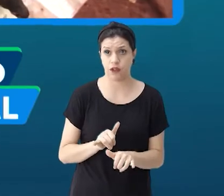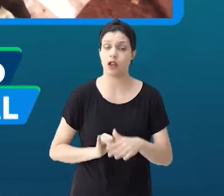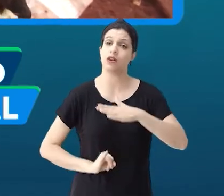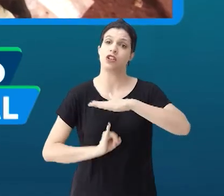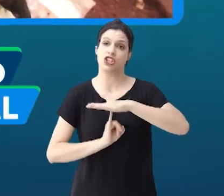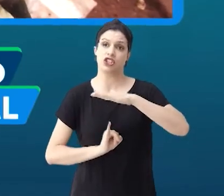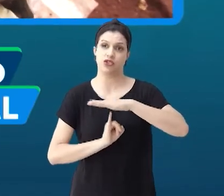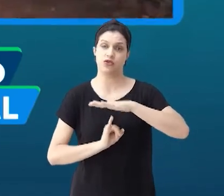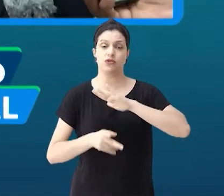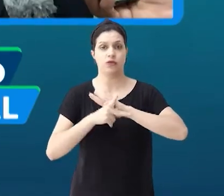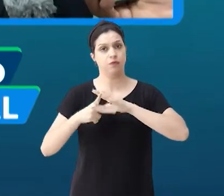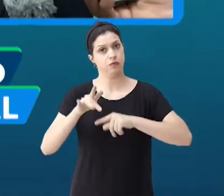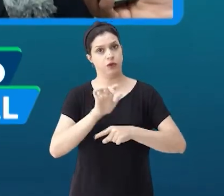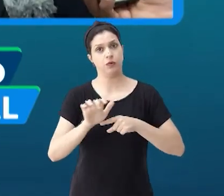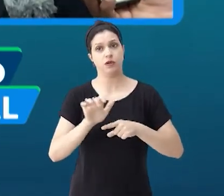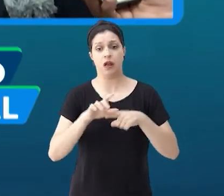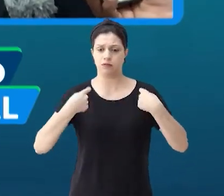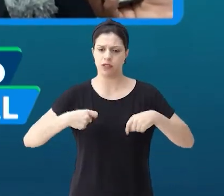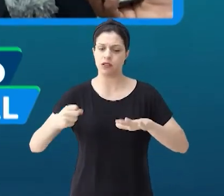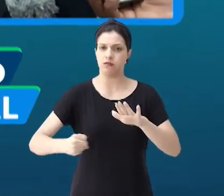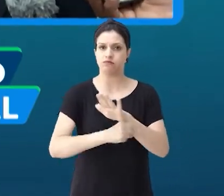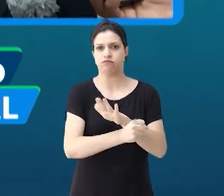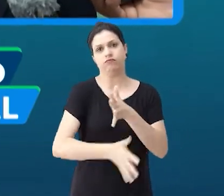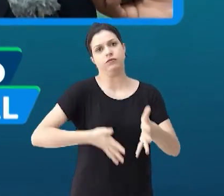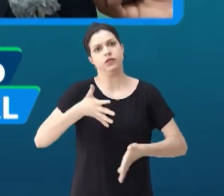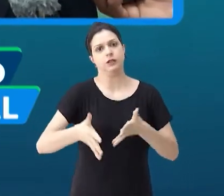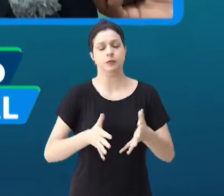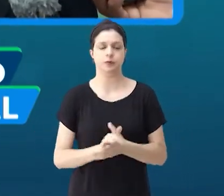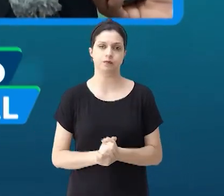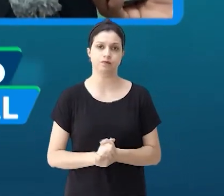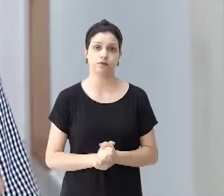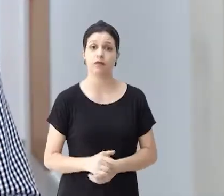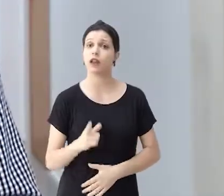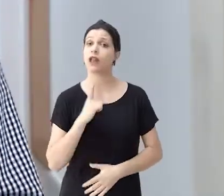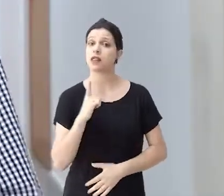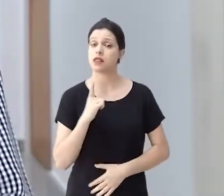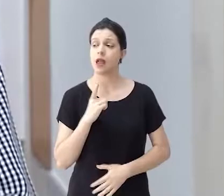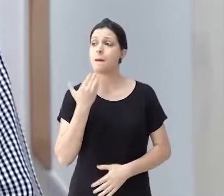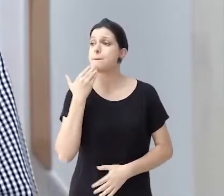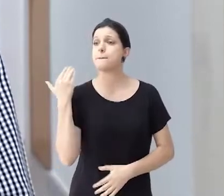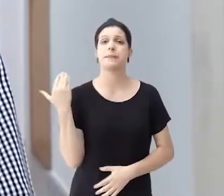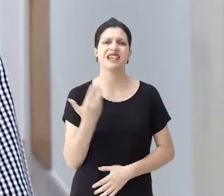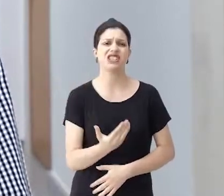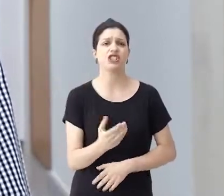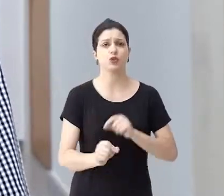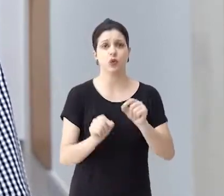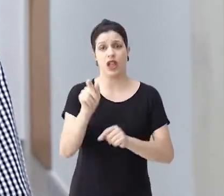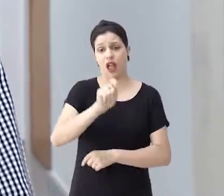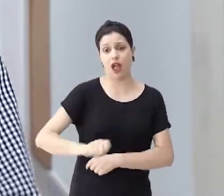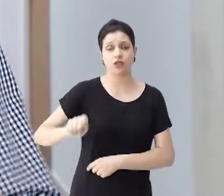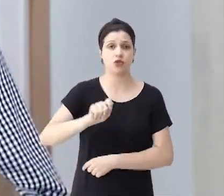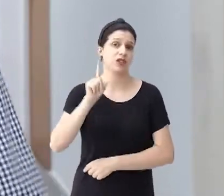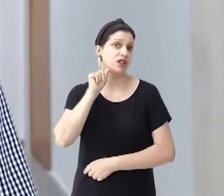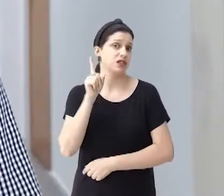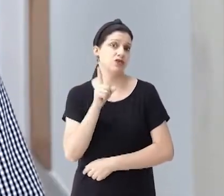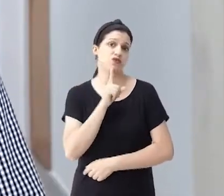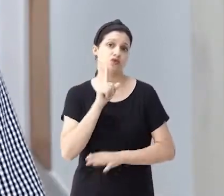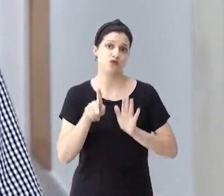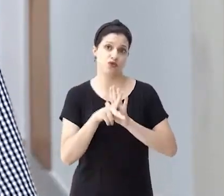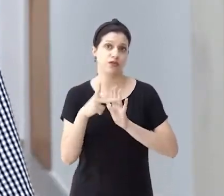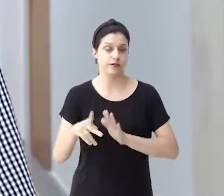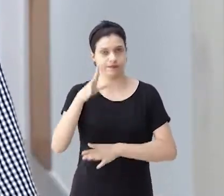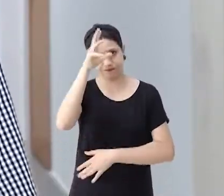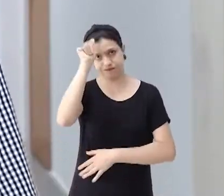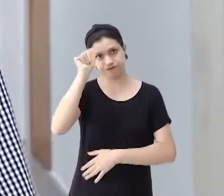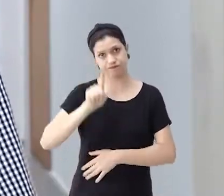peças publicitárias e programas institucionais do Estado. Eu recebi esta proposta, esta reivindicação